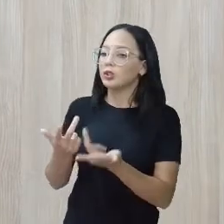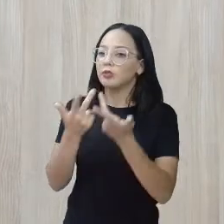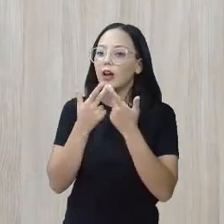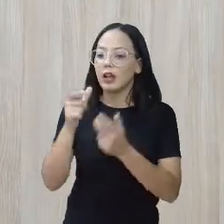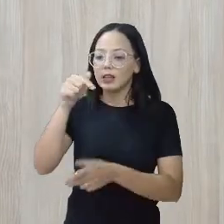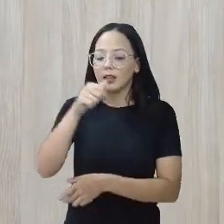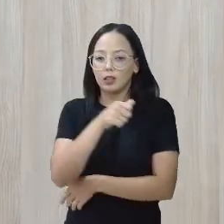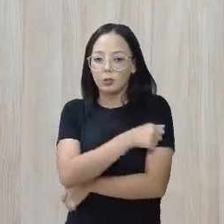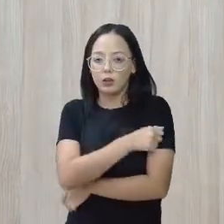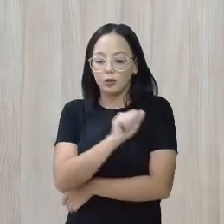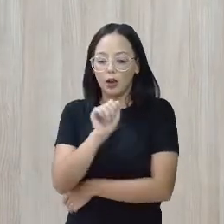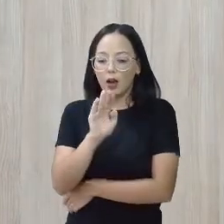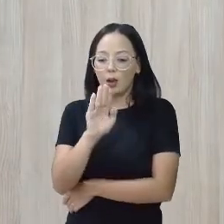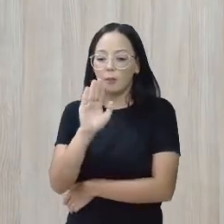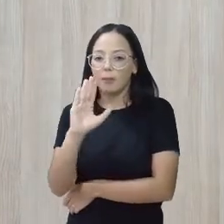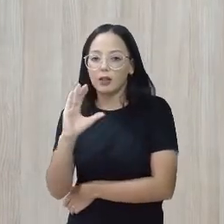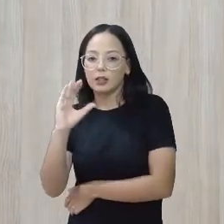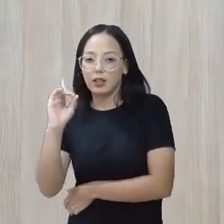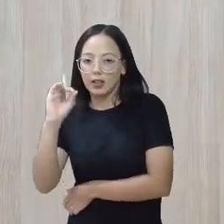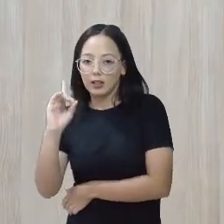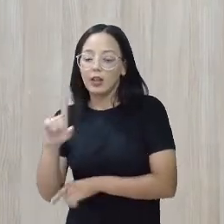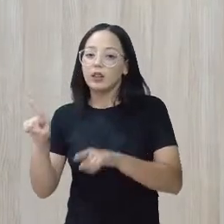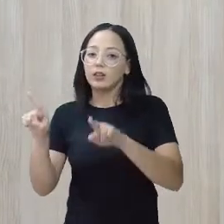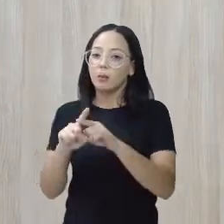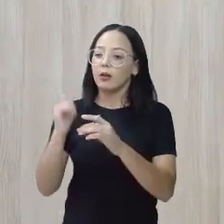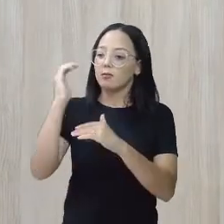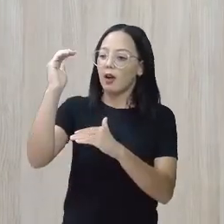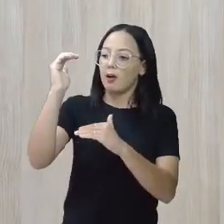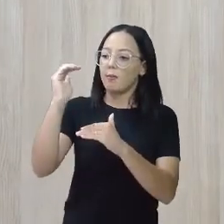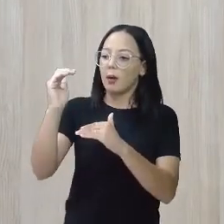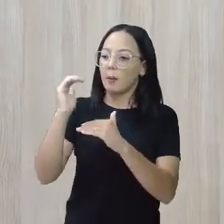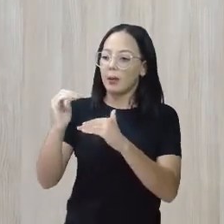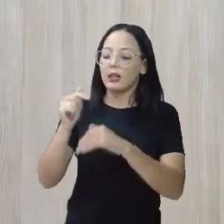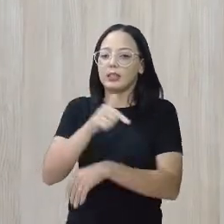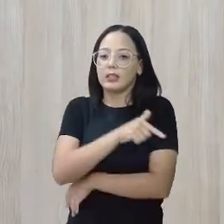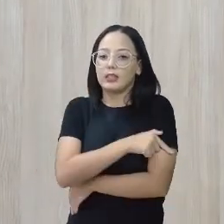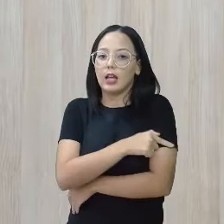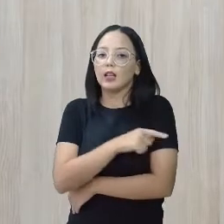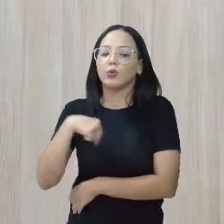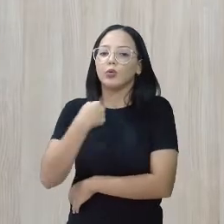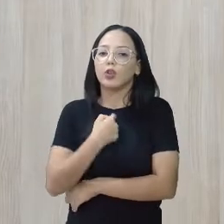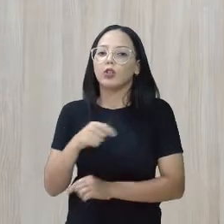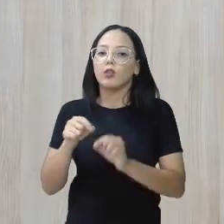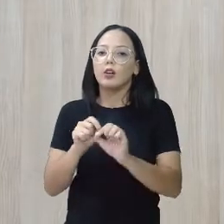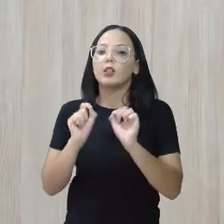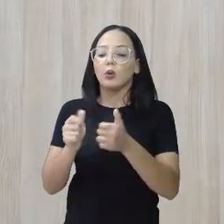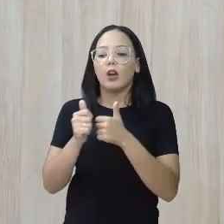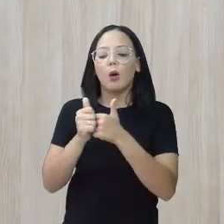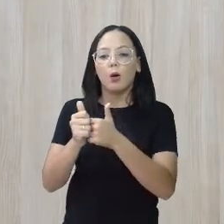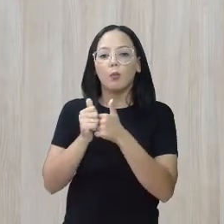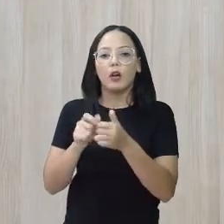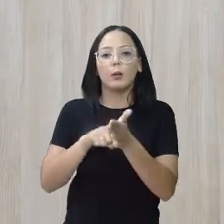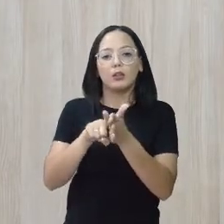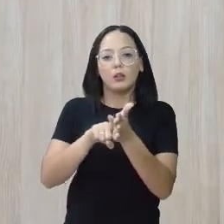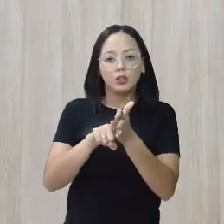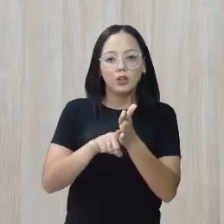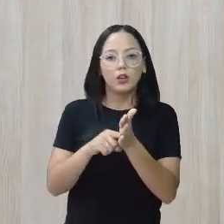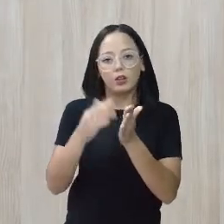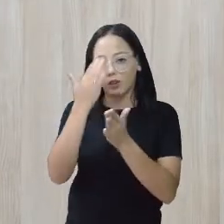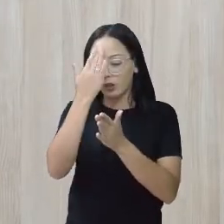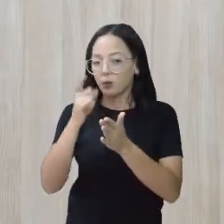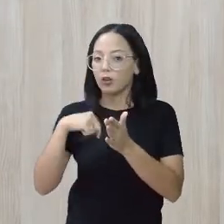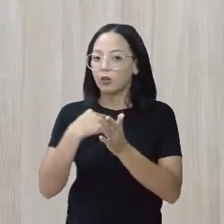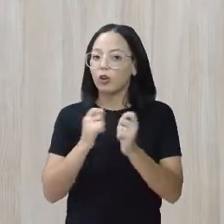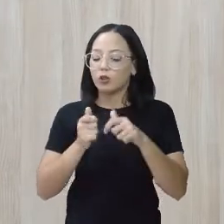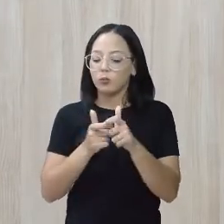ano A, B, C e D. E para cada um dos sétimos, a gente fazer esse acompanhamento, essa pesquisa. Então, a gente pode